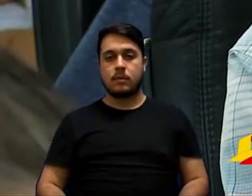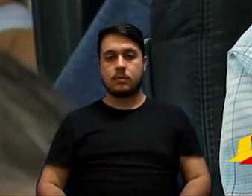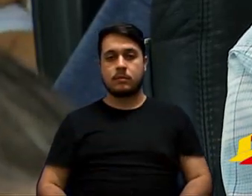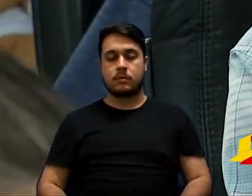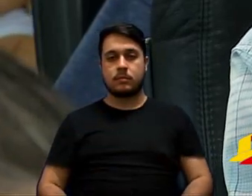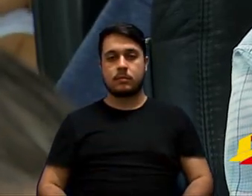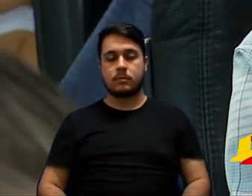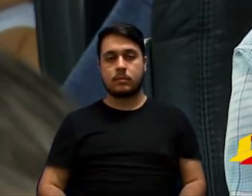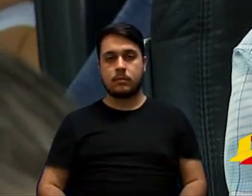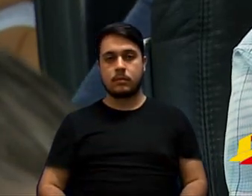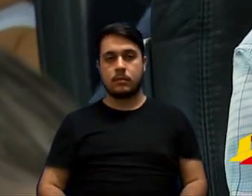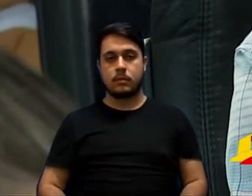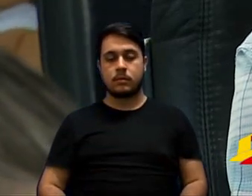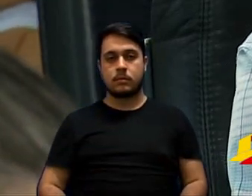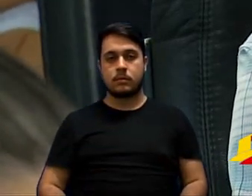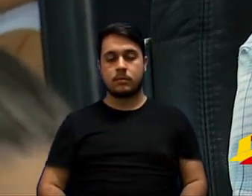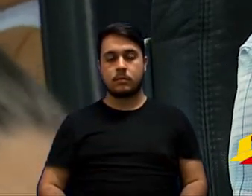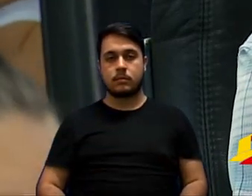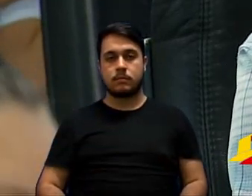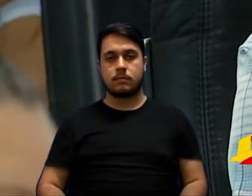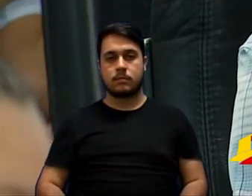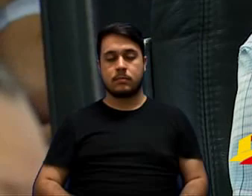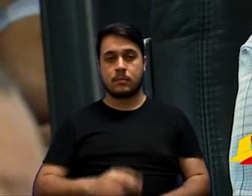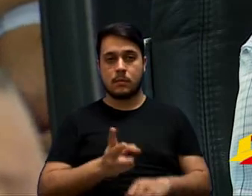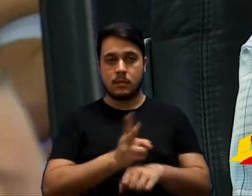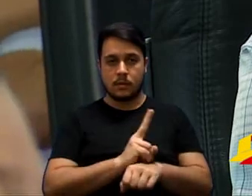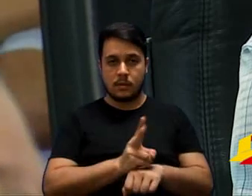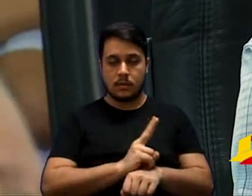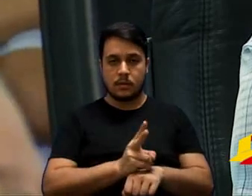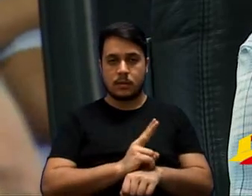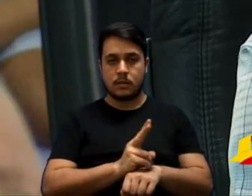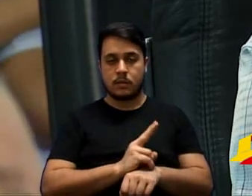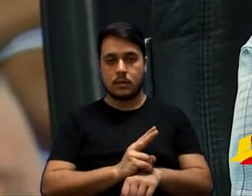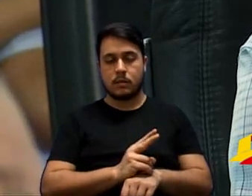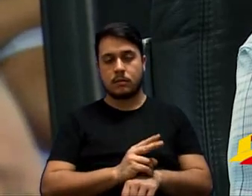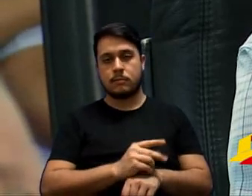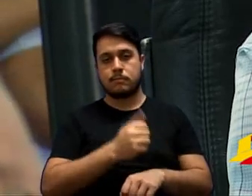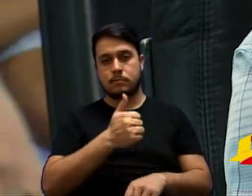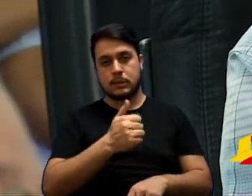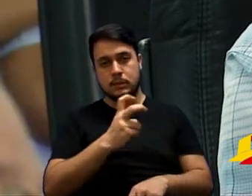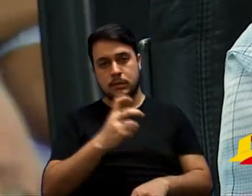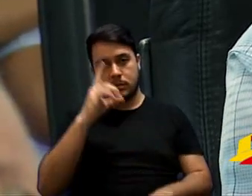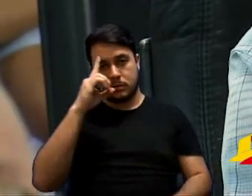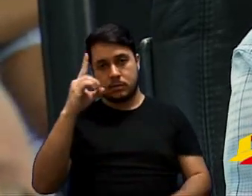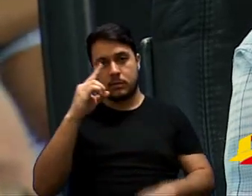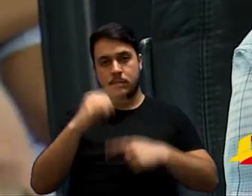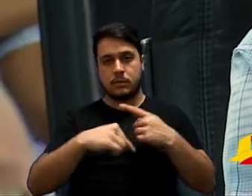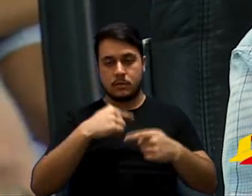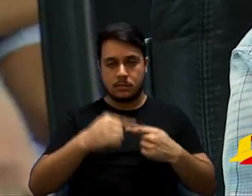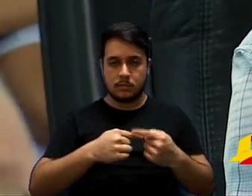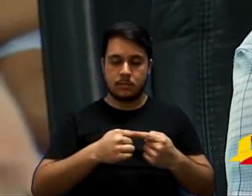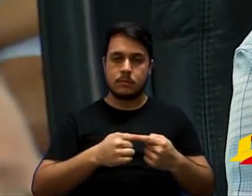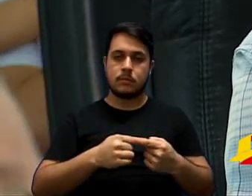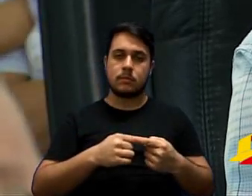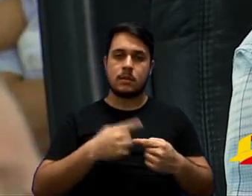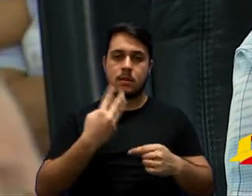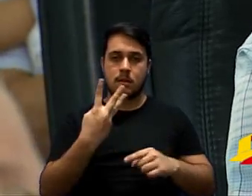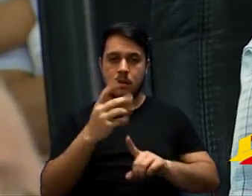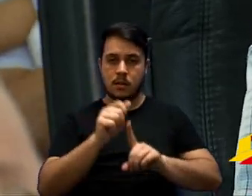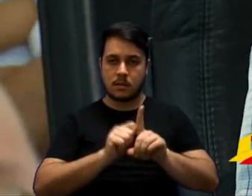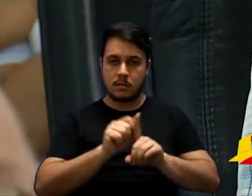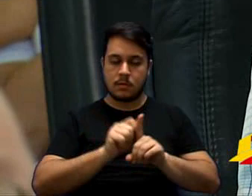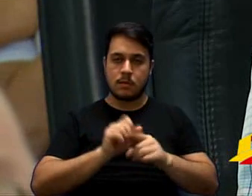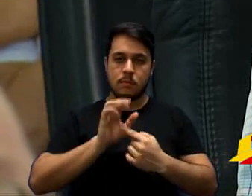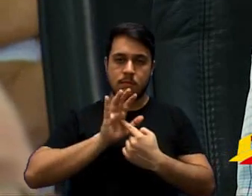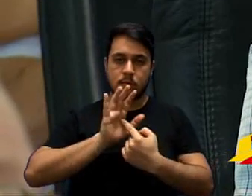quinzenal nesse local e dentro de três meses apresentar para o condema